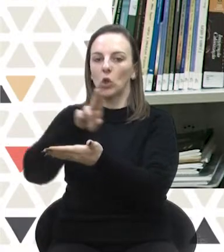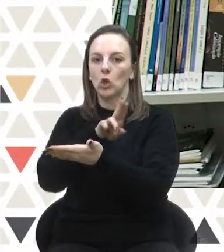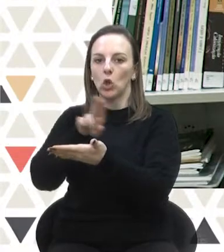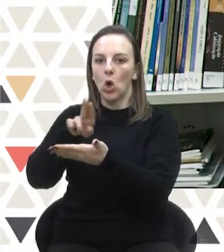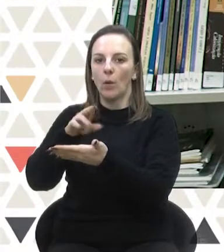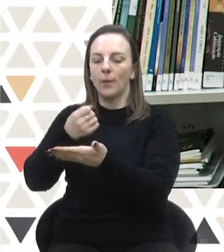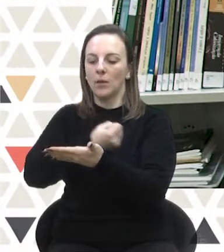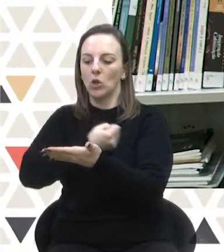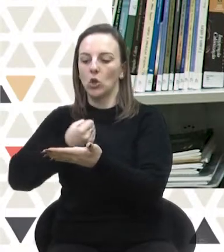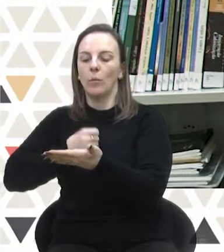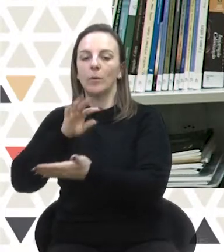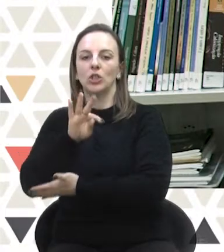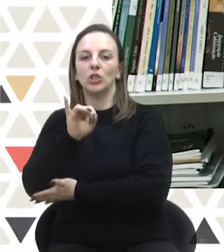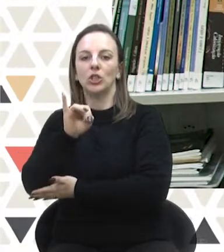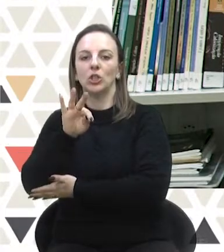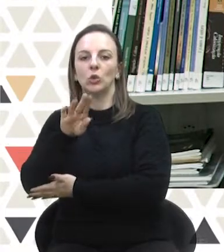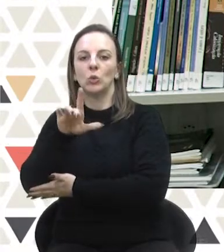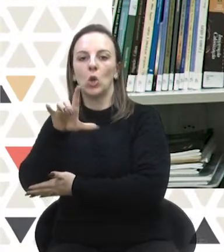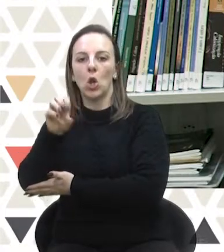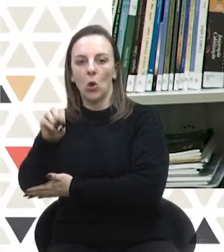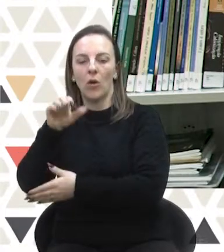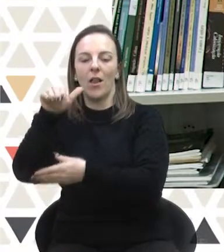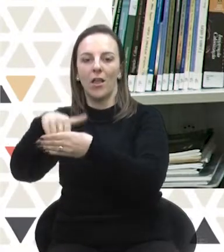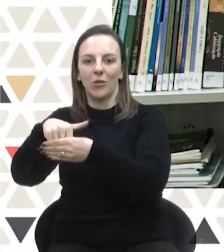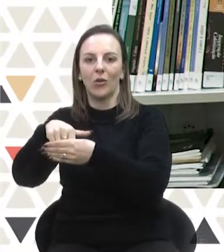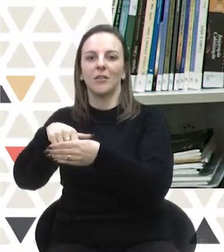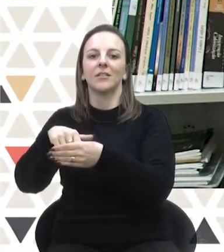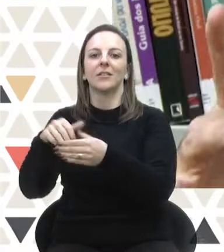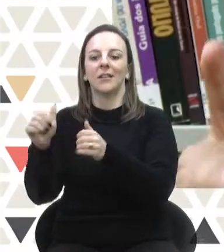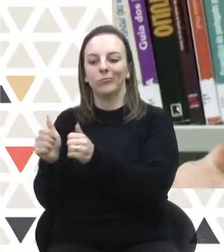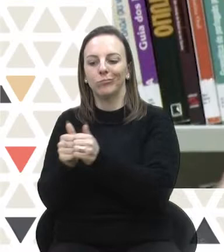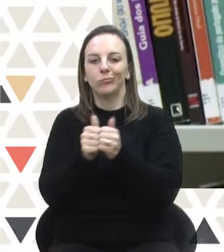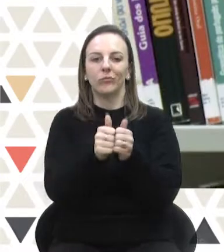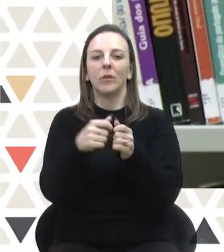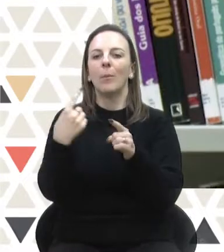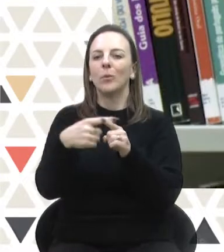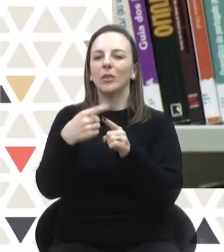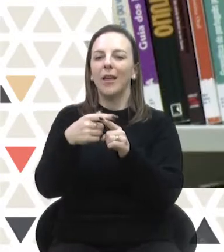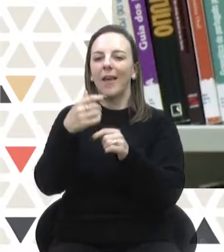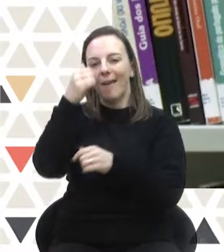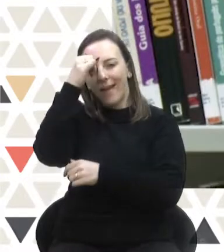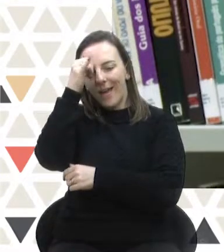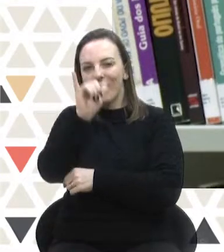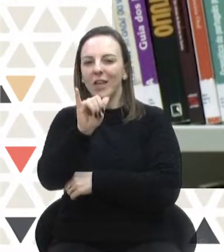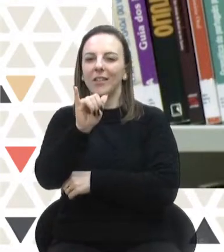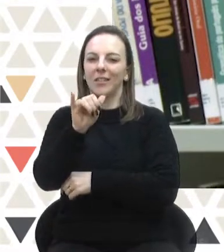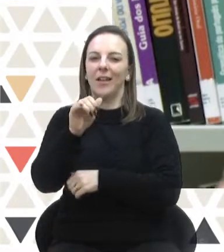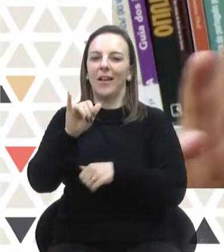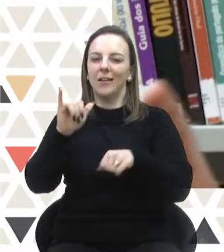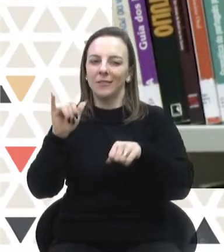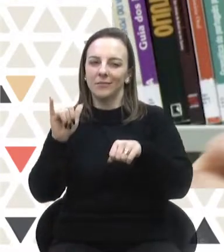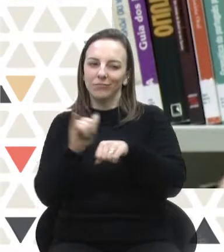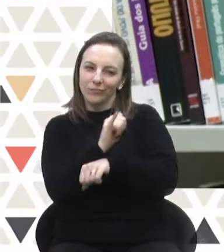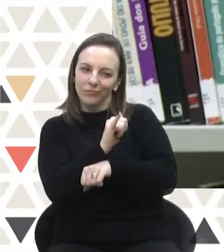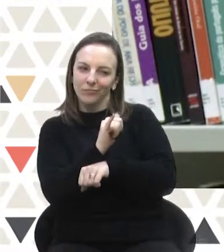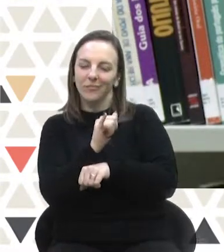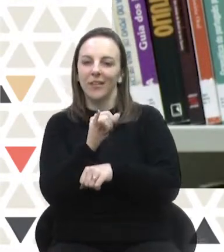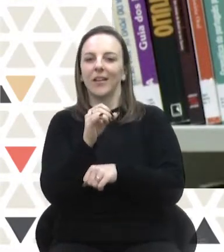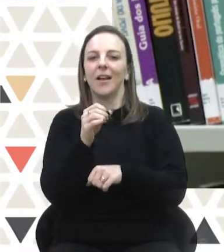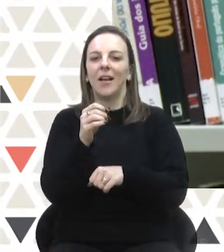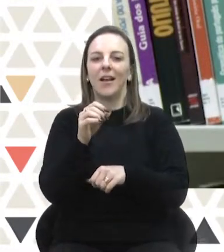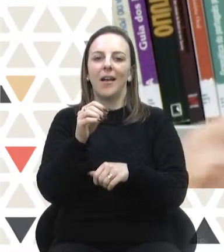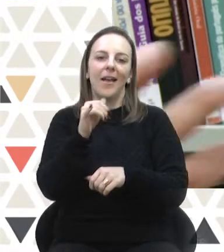sessão eleitoral o nome e o título de eleitor do acompanhante. Isso tudo é para evitar a fraude, para evitar que um